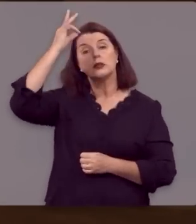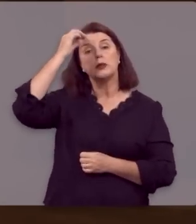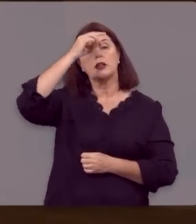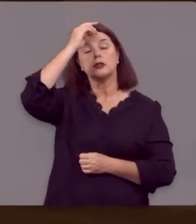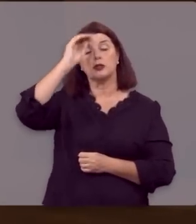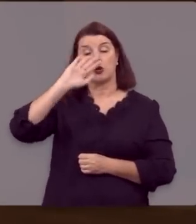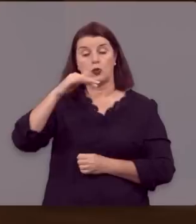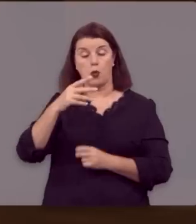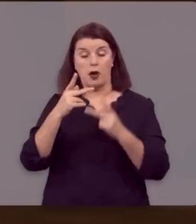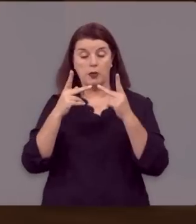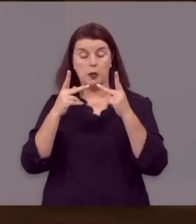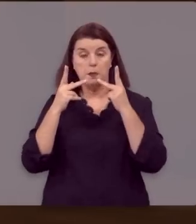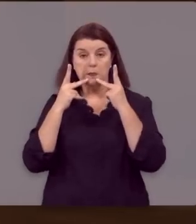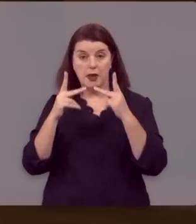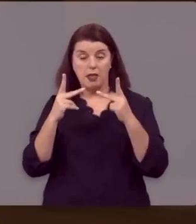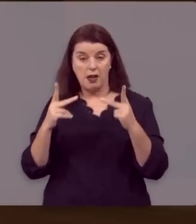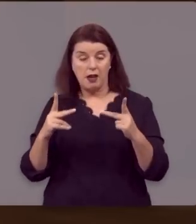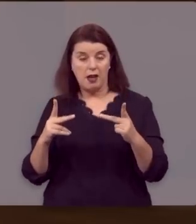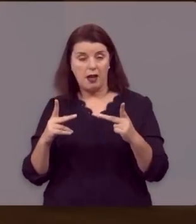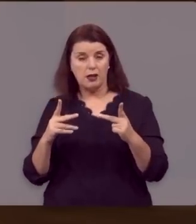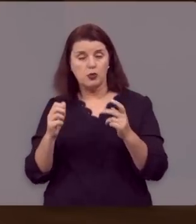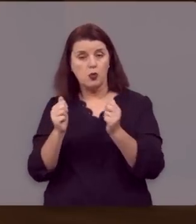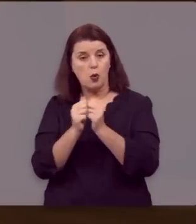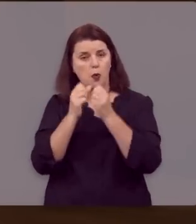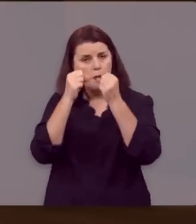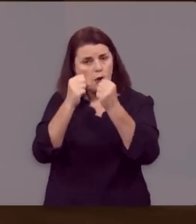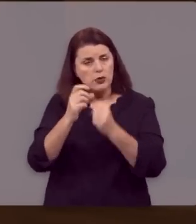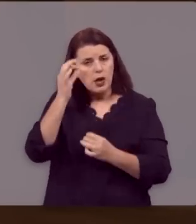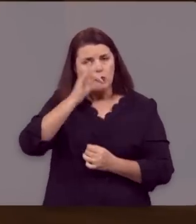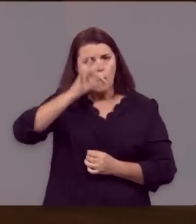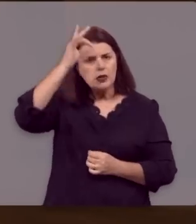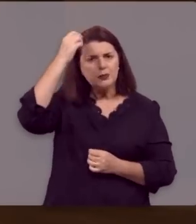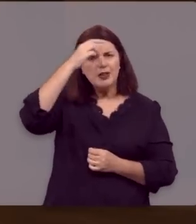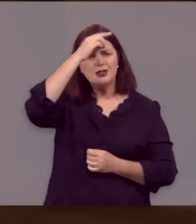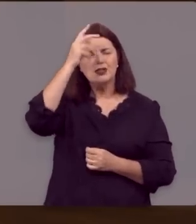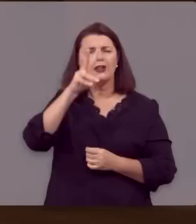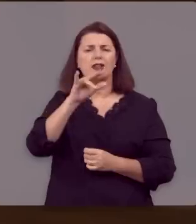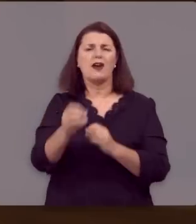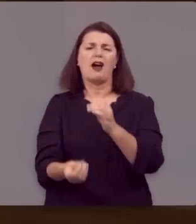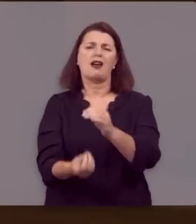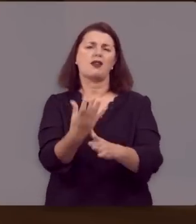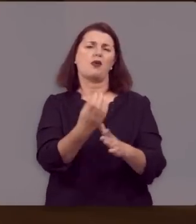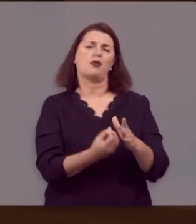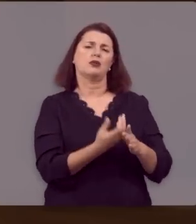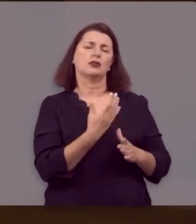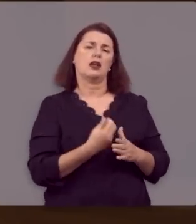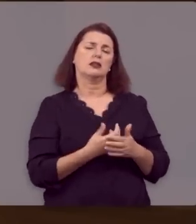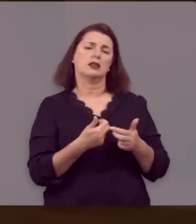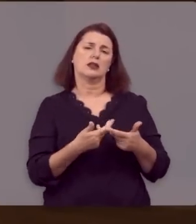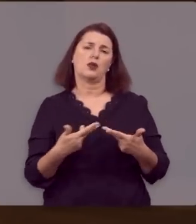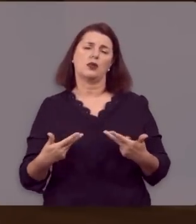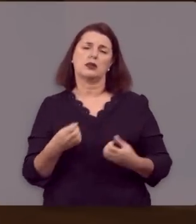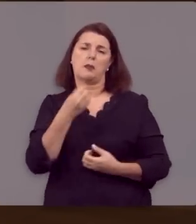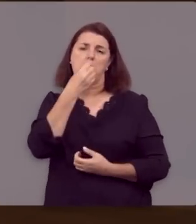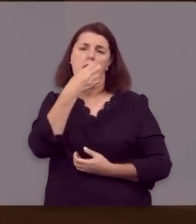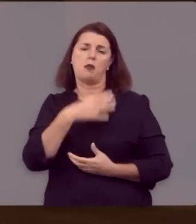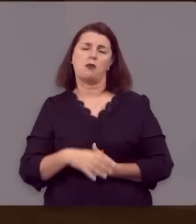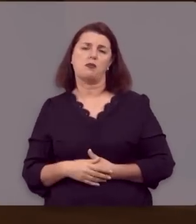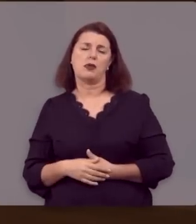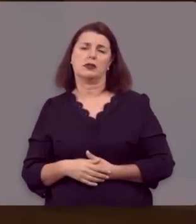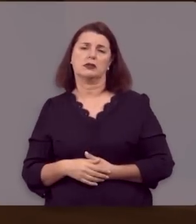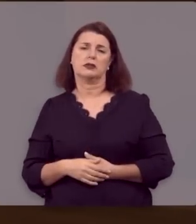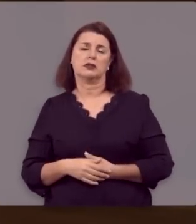quando a palavra de Deus é pregada no poder do Espírito Santo, os resultados vão aparecer. É uma